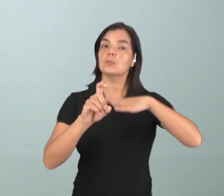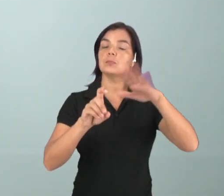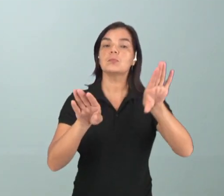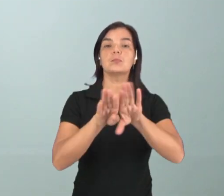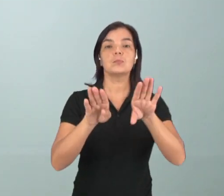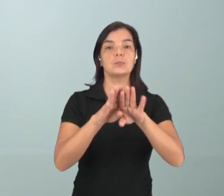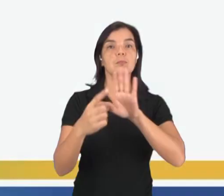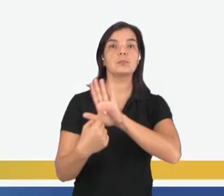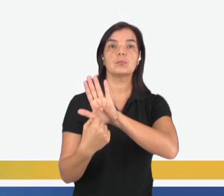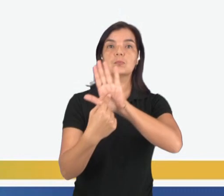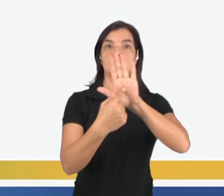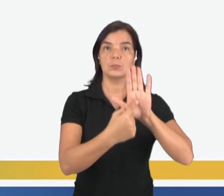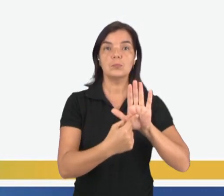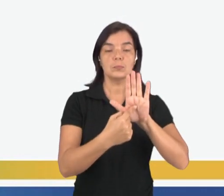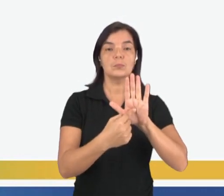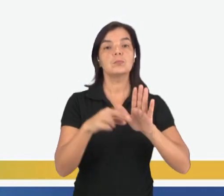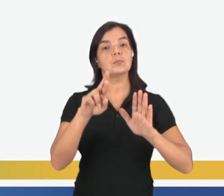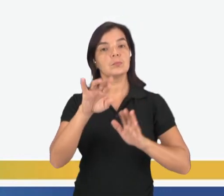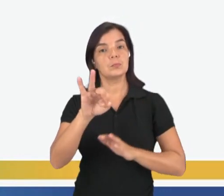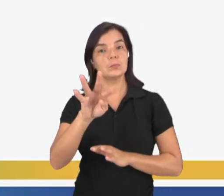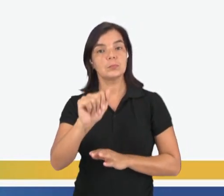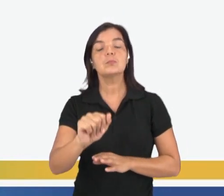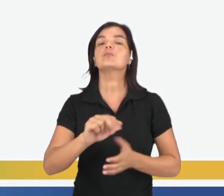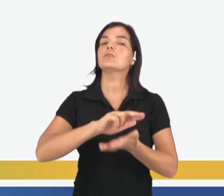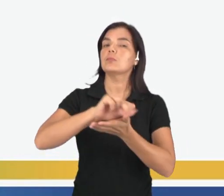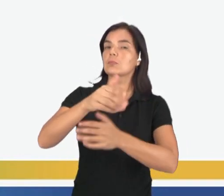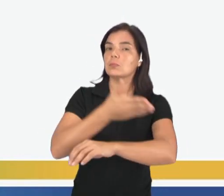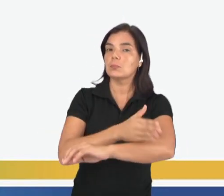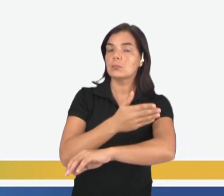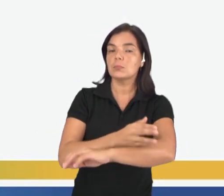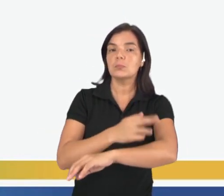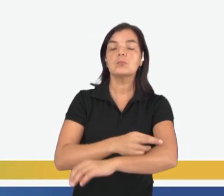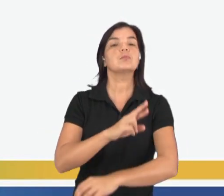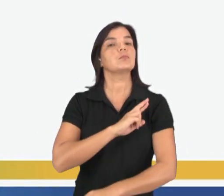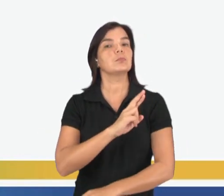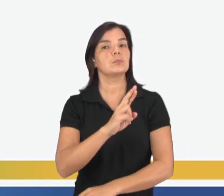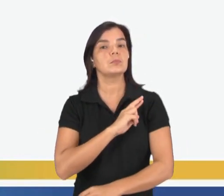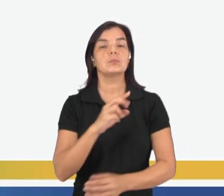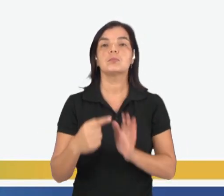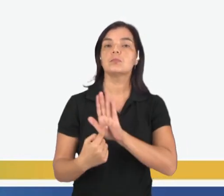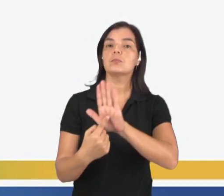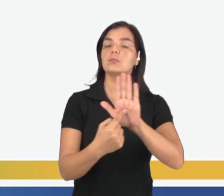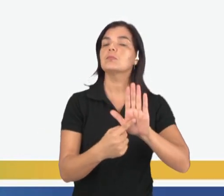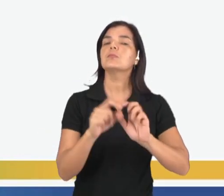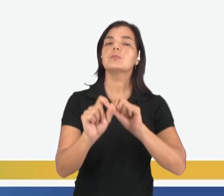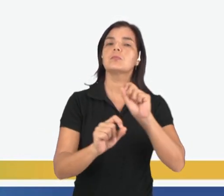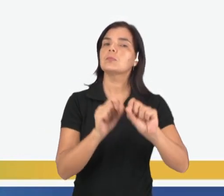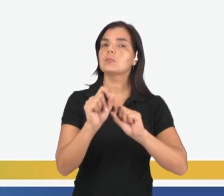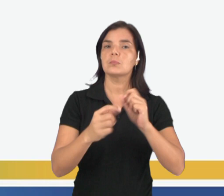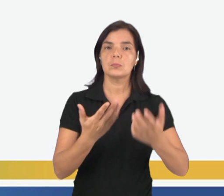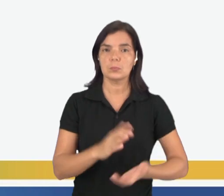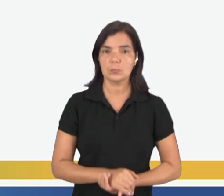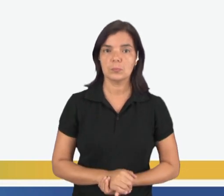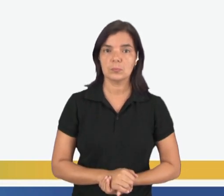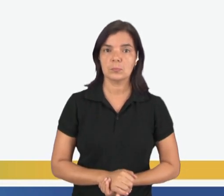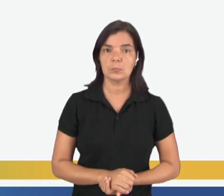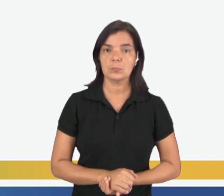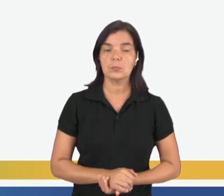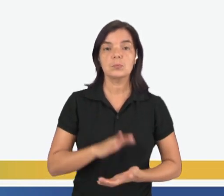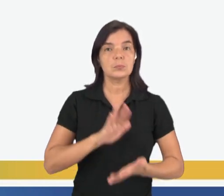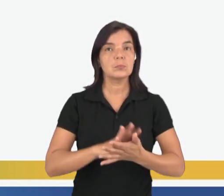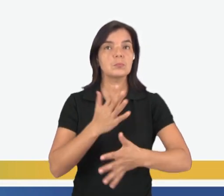nas diferentes práticas religiosas. Aí nós temos aí uma demonstração do que vem a ser uma